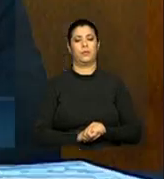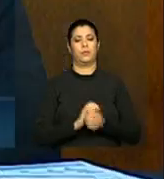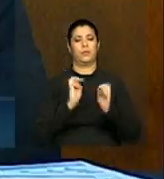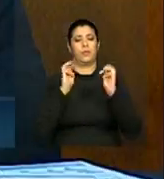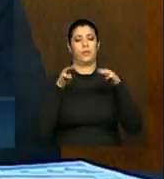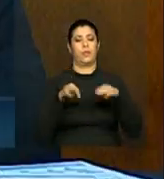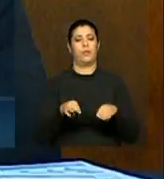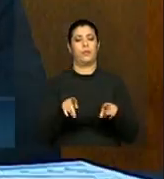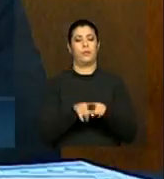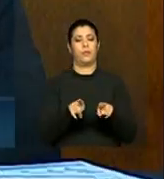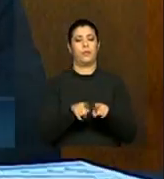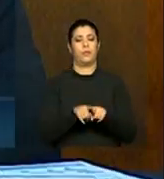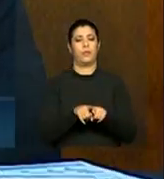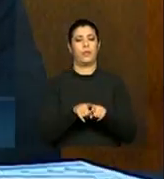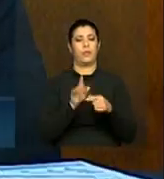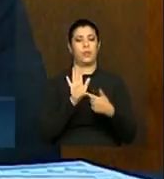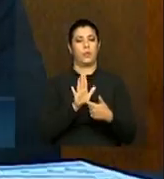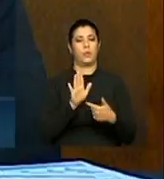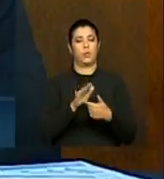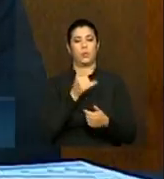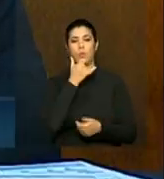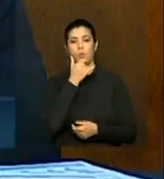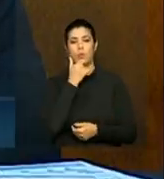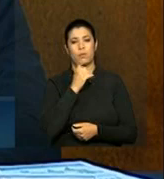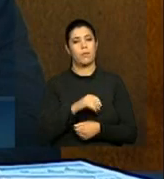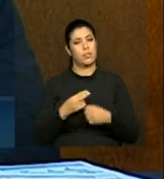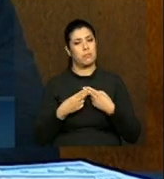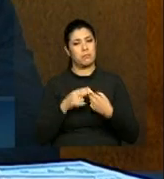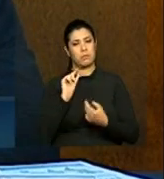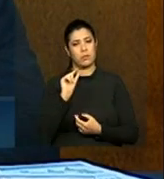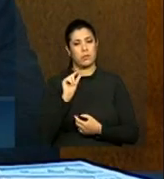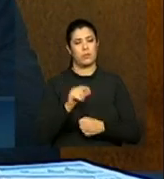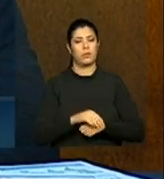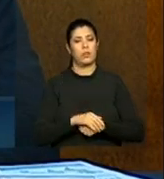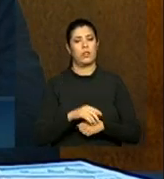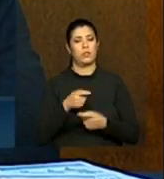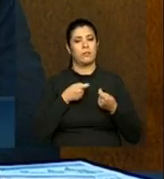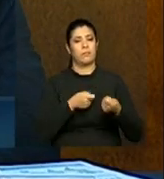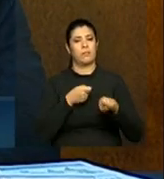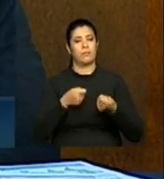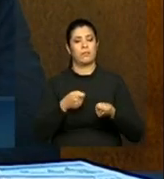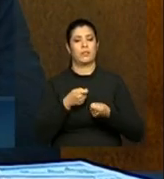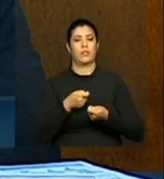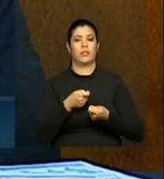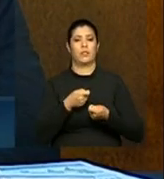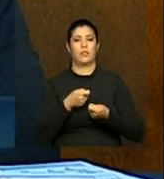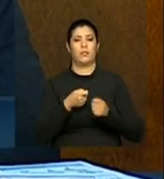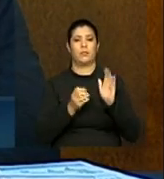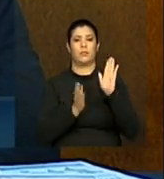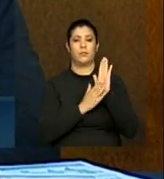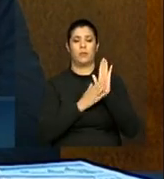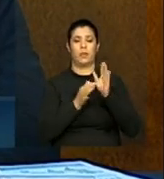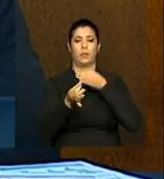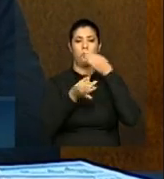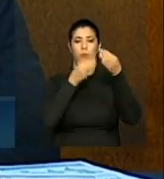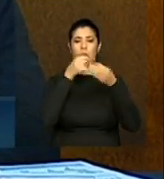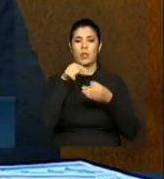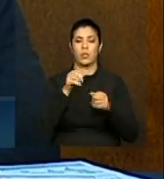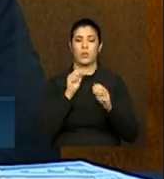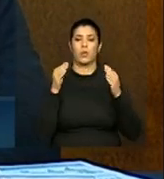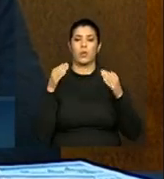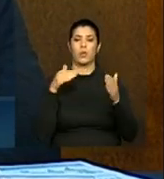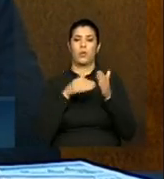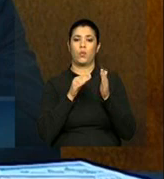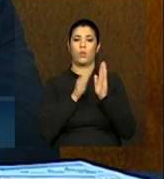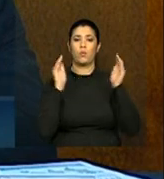queria gastar 2 minutos da paciência de vocês para tentar aqui propor, né? Estamos no fórum, último fórum do